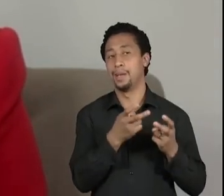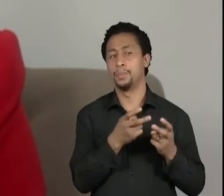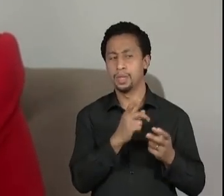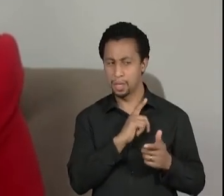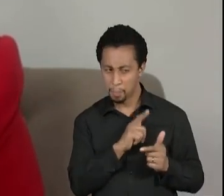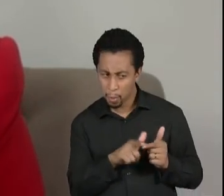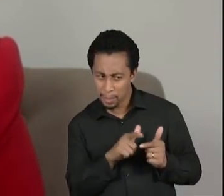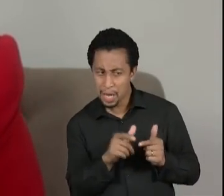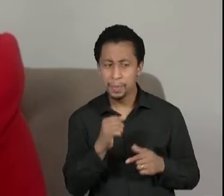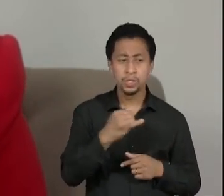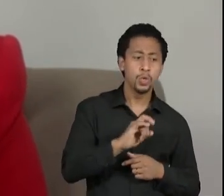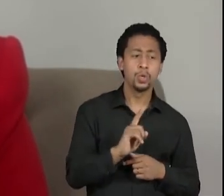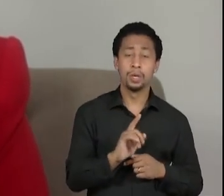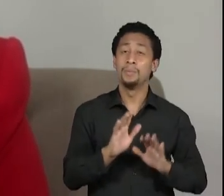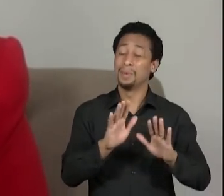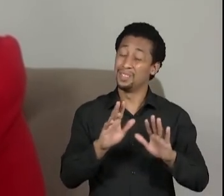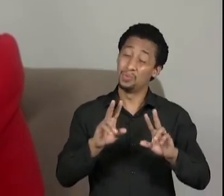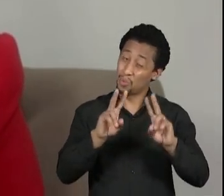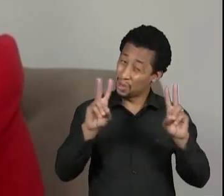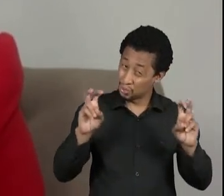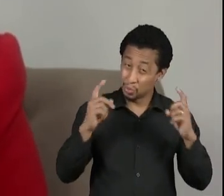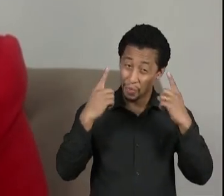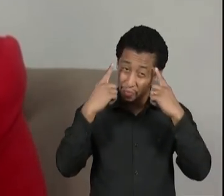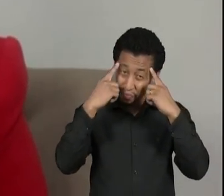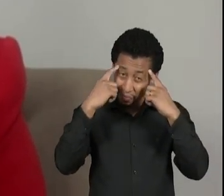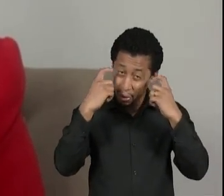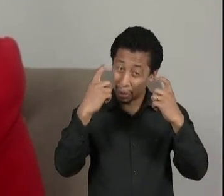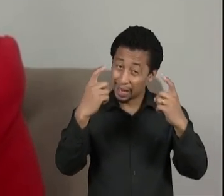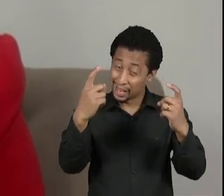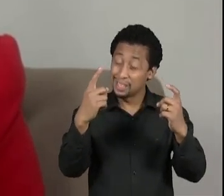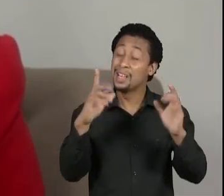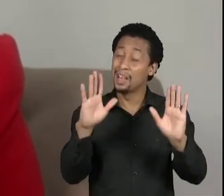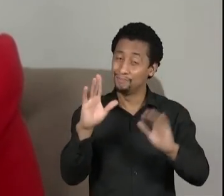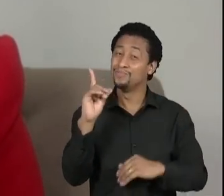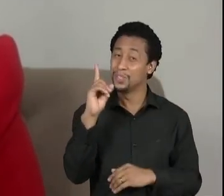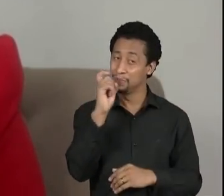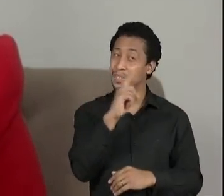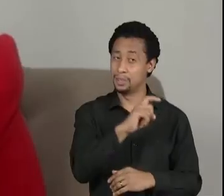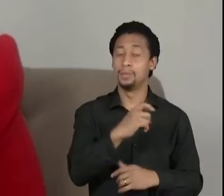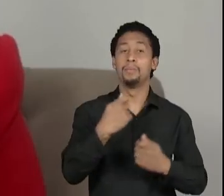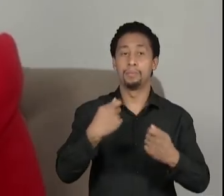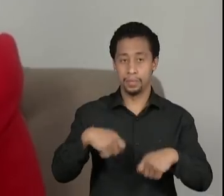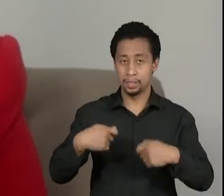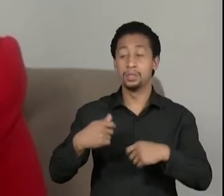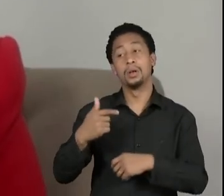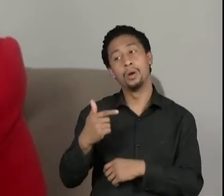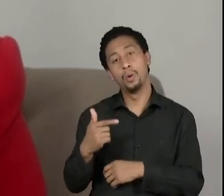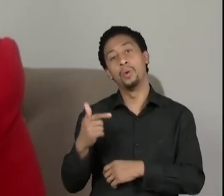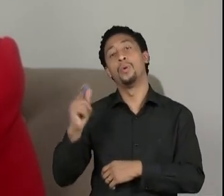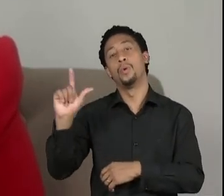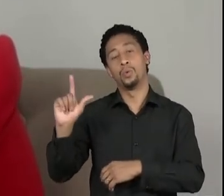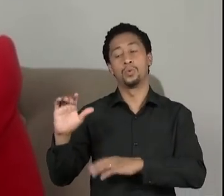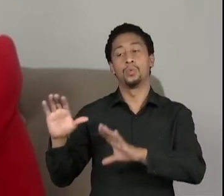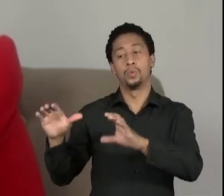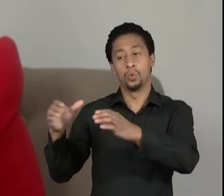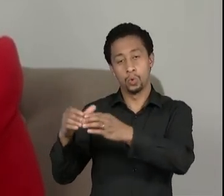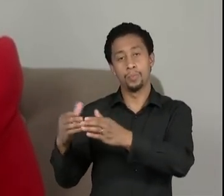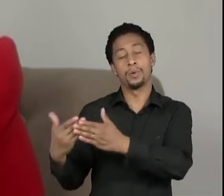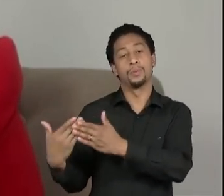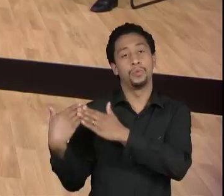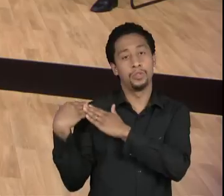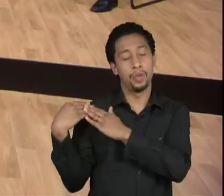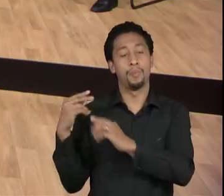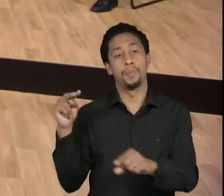às violências, né, realmente a gente tem aí o trabalho de outros órgãos competentes no Estado que podem estar fazendo